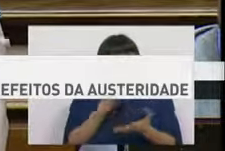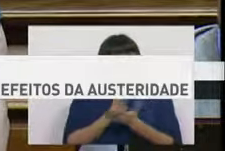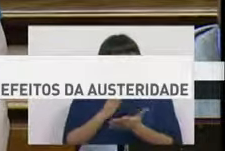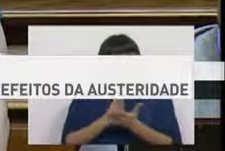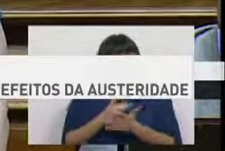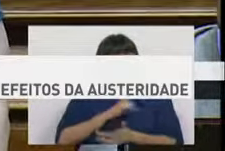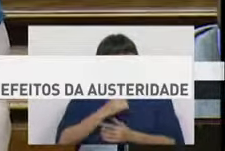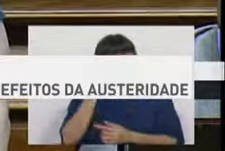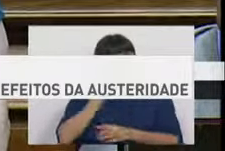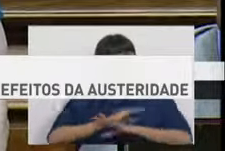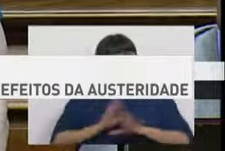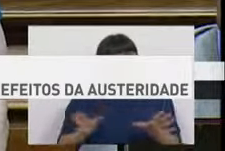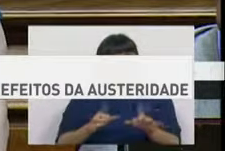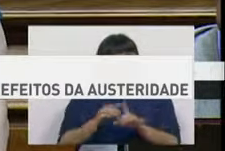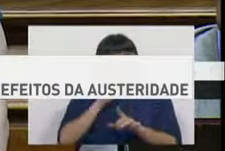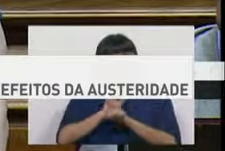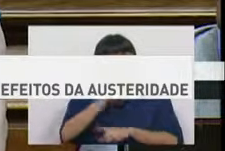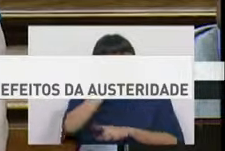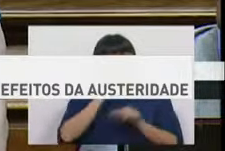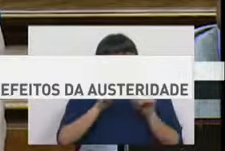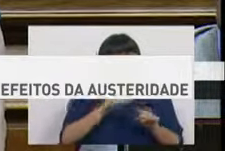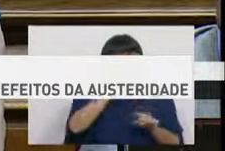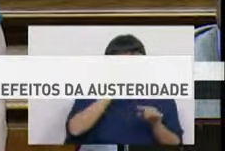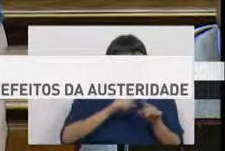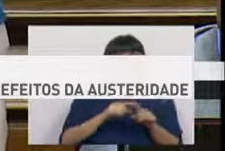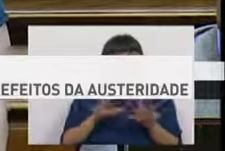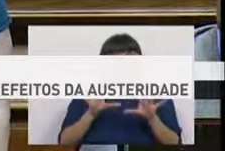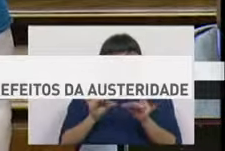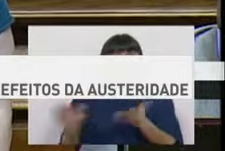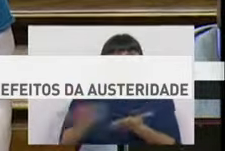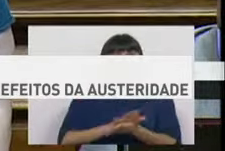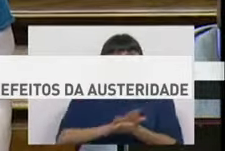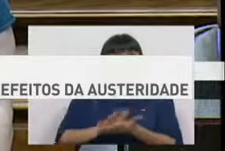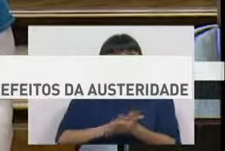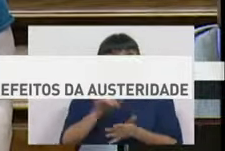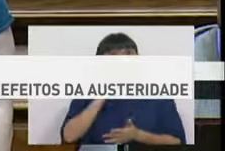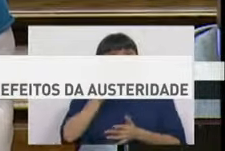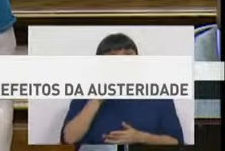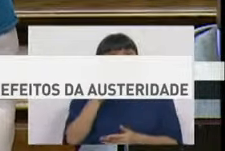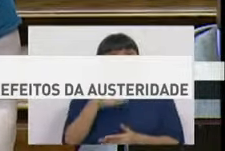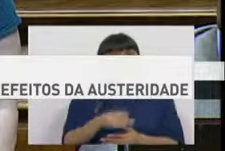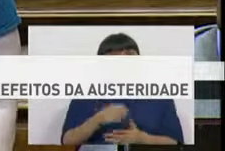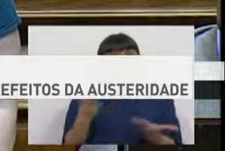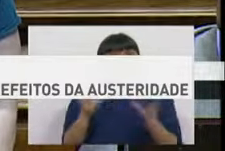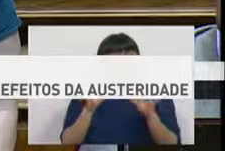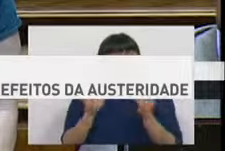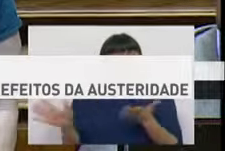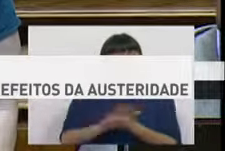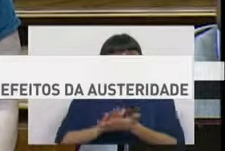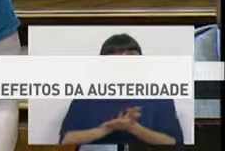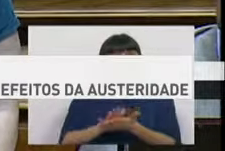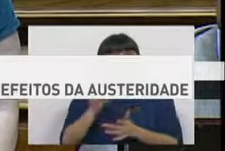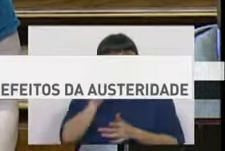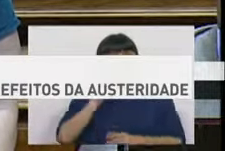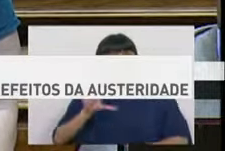estiver nas mãos dos privados, porque enquanto é pública, este governo não mexe uma palha para defender a TAP, porque não mexe uma palha